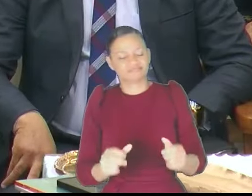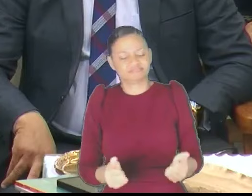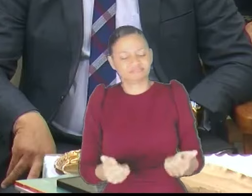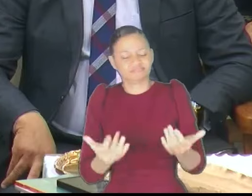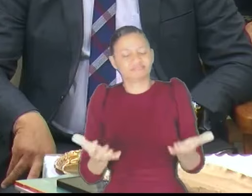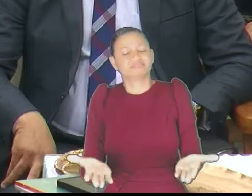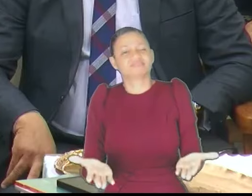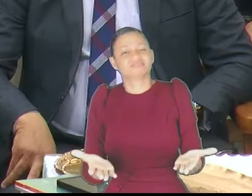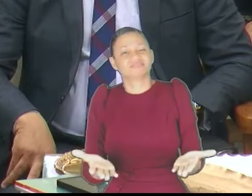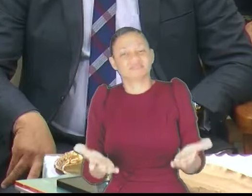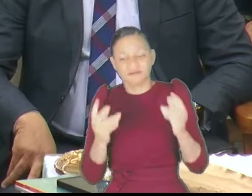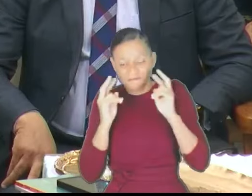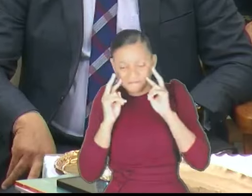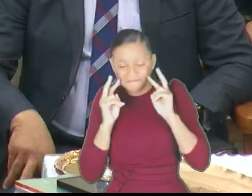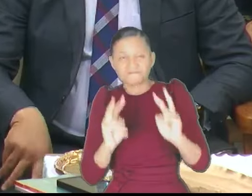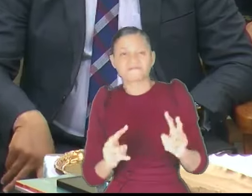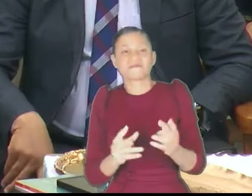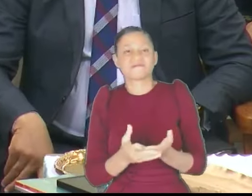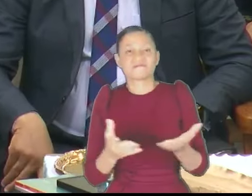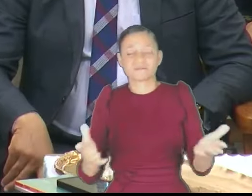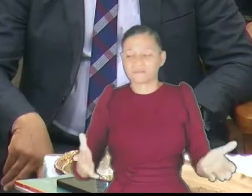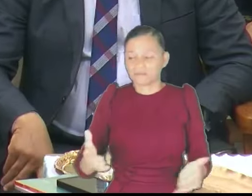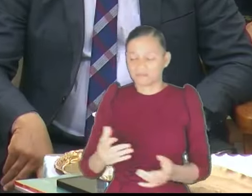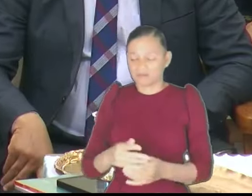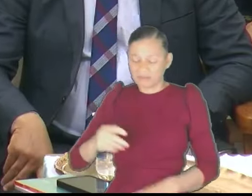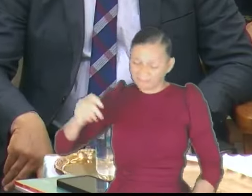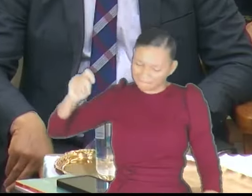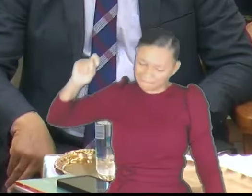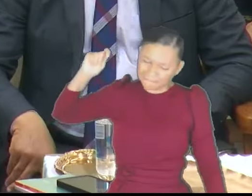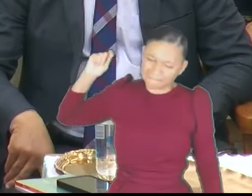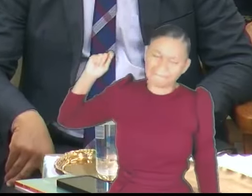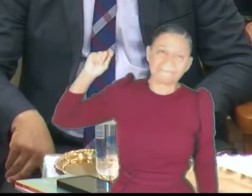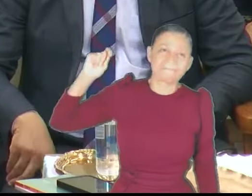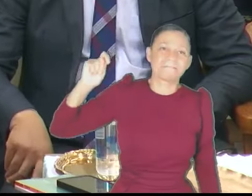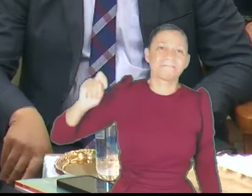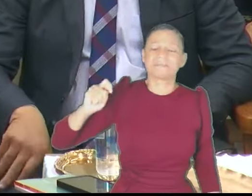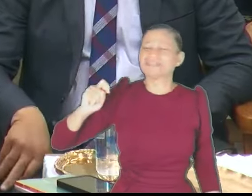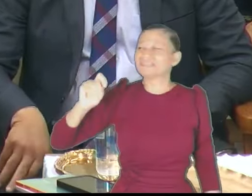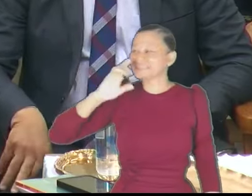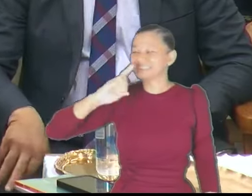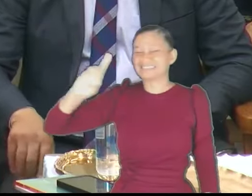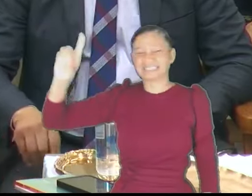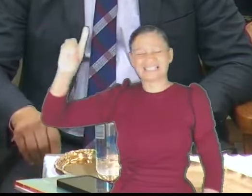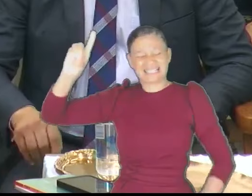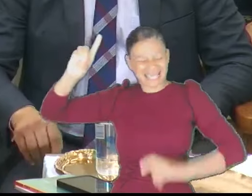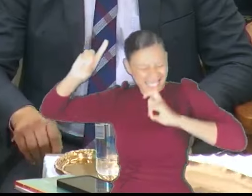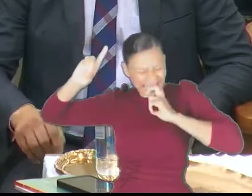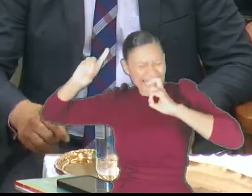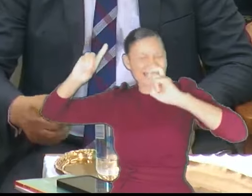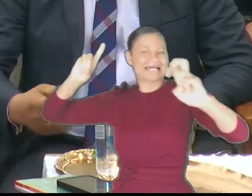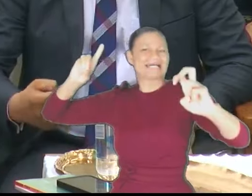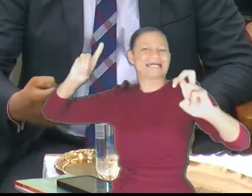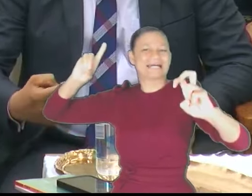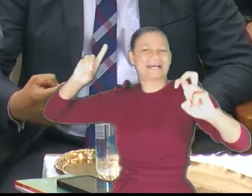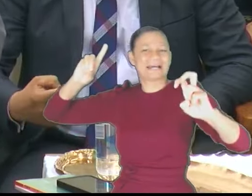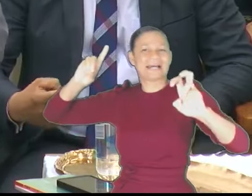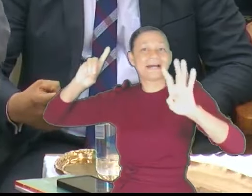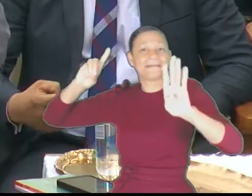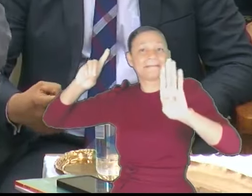Quando Abraão viu esse ato, a Bíblia diz que quando ele levanta o cutelo, Deus bradou, e de repente,